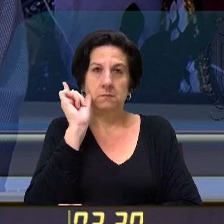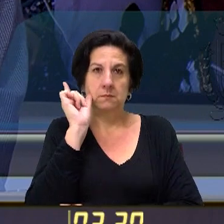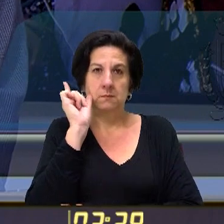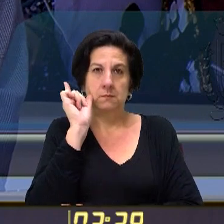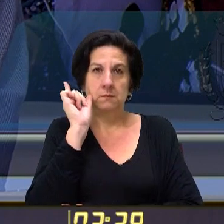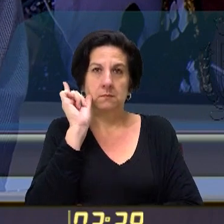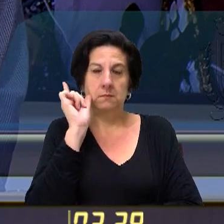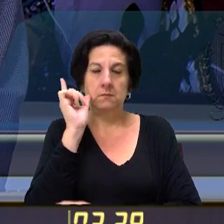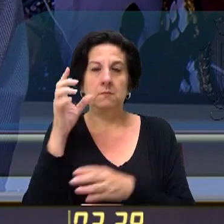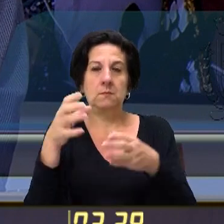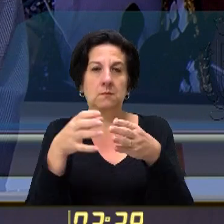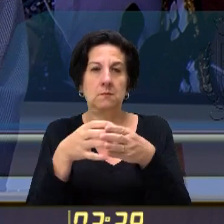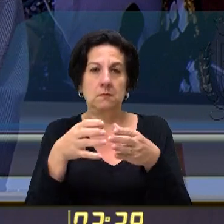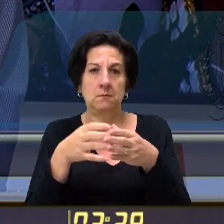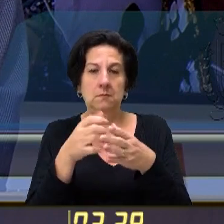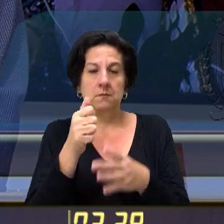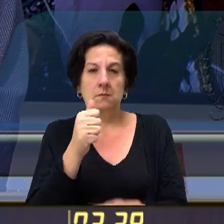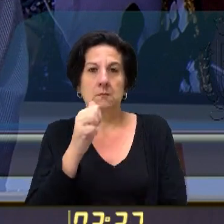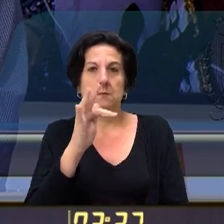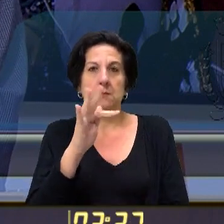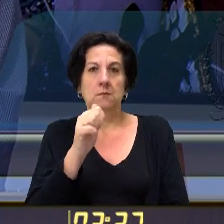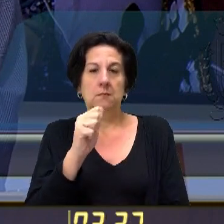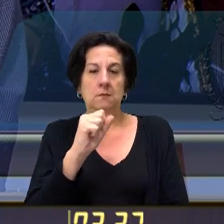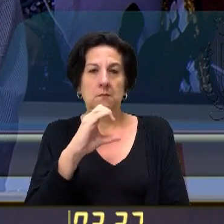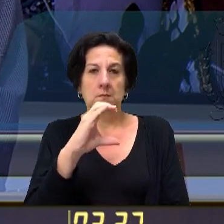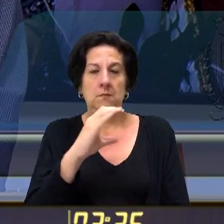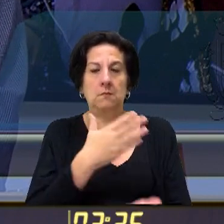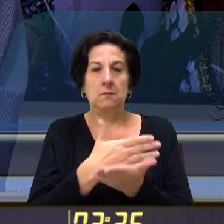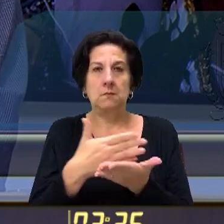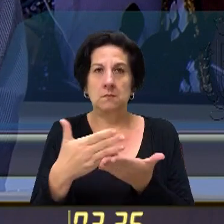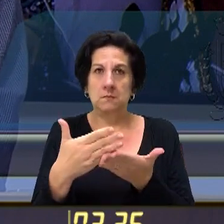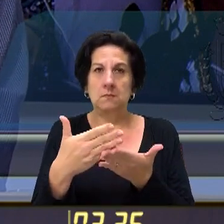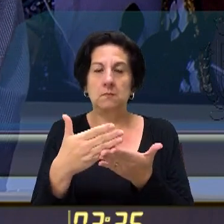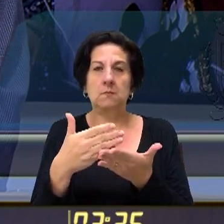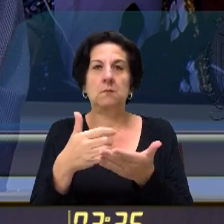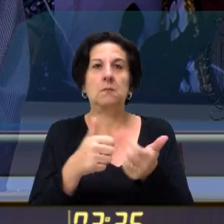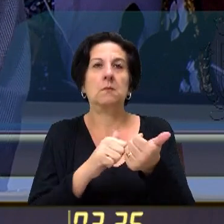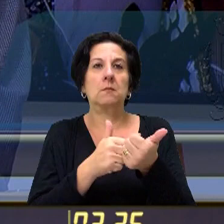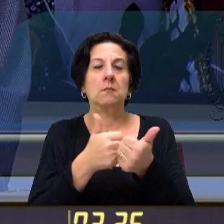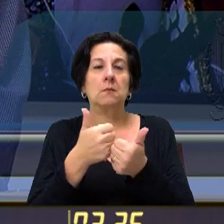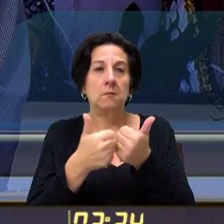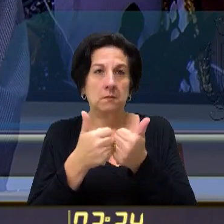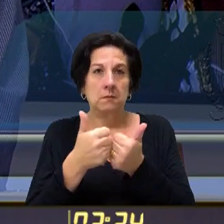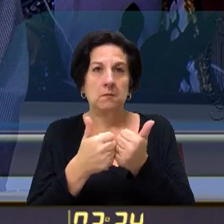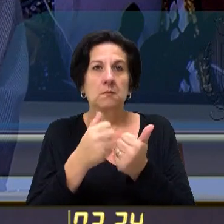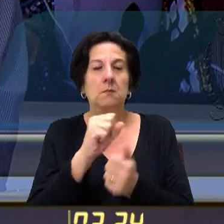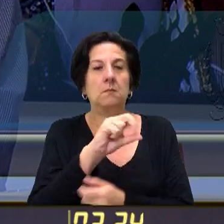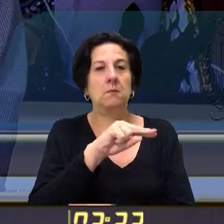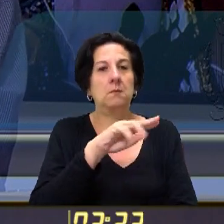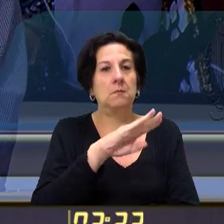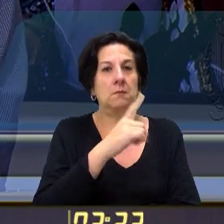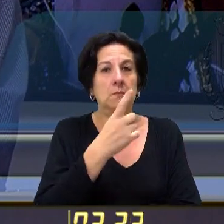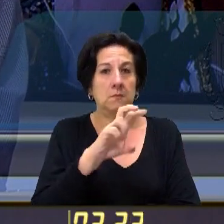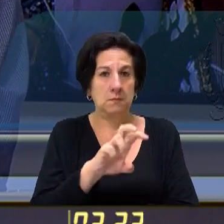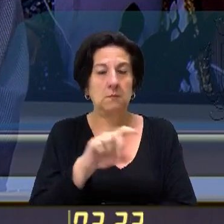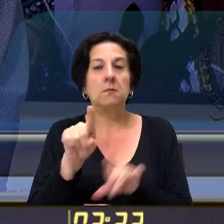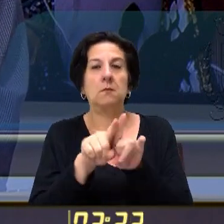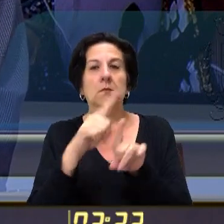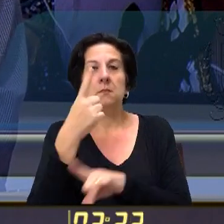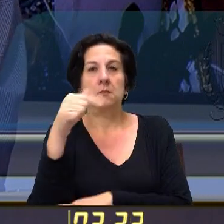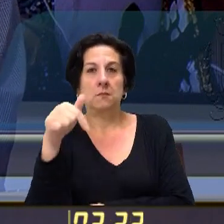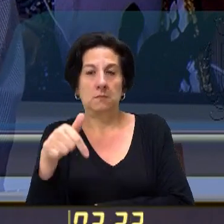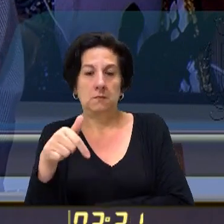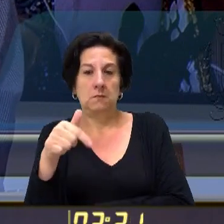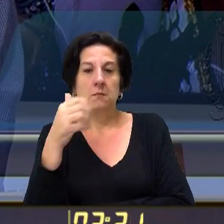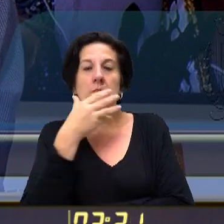a equipe da FASC deu o pontapé inicial nos campeonatos sub-15 e sub-17.